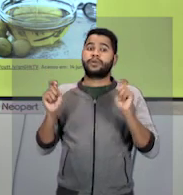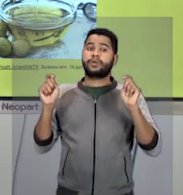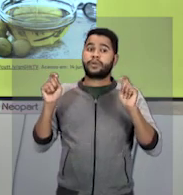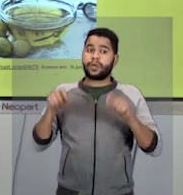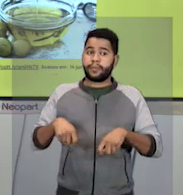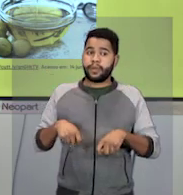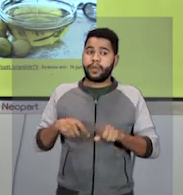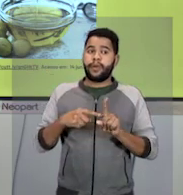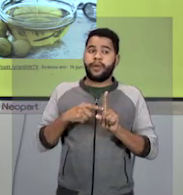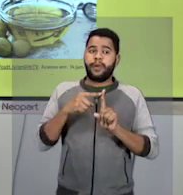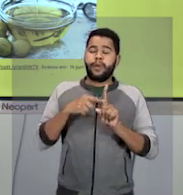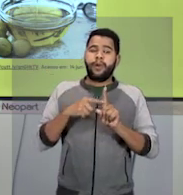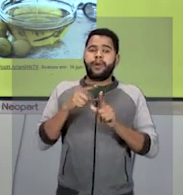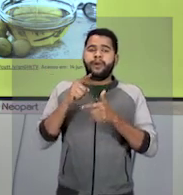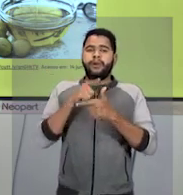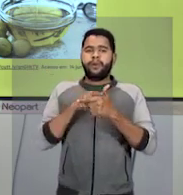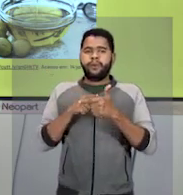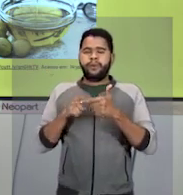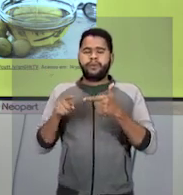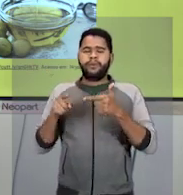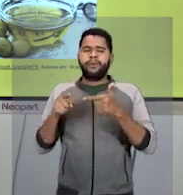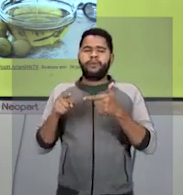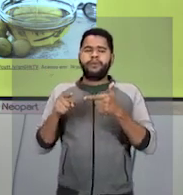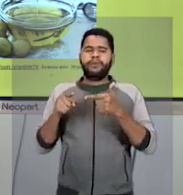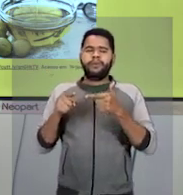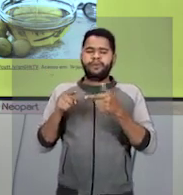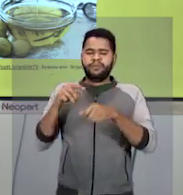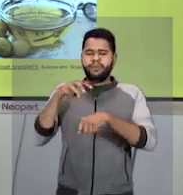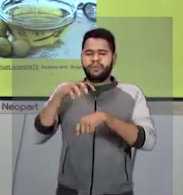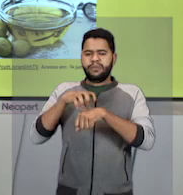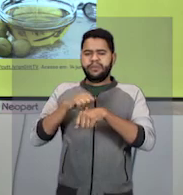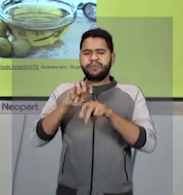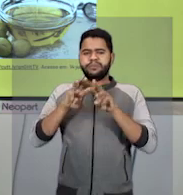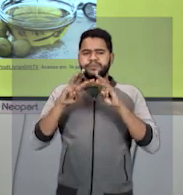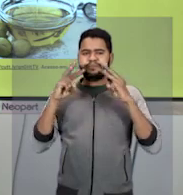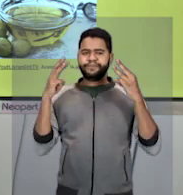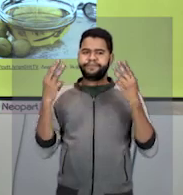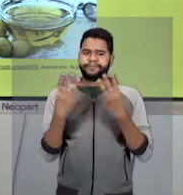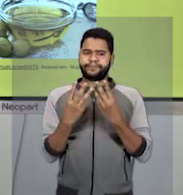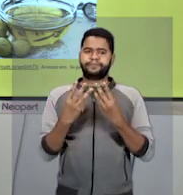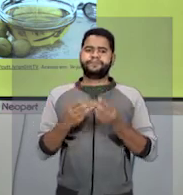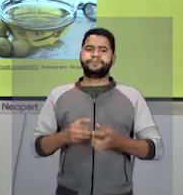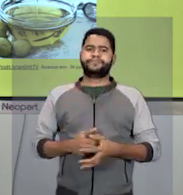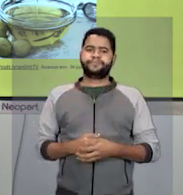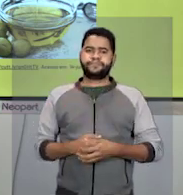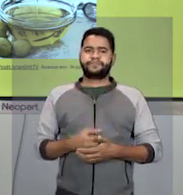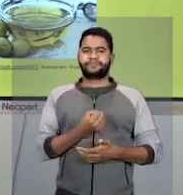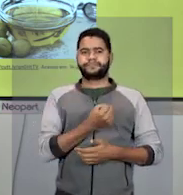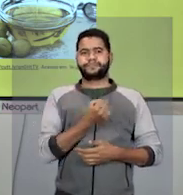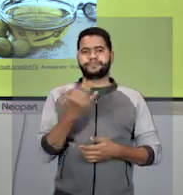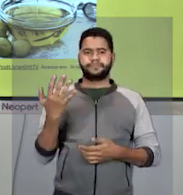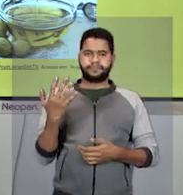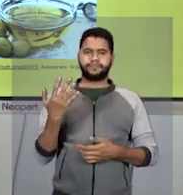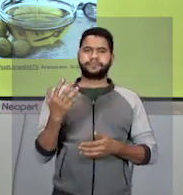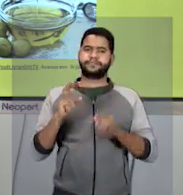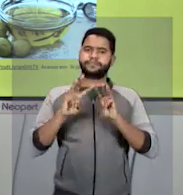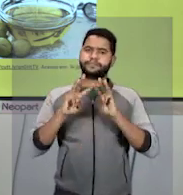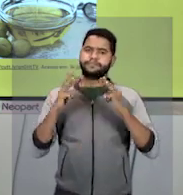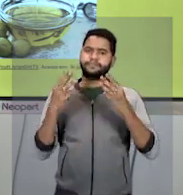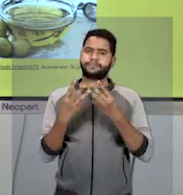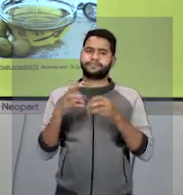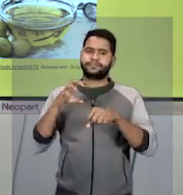capacidade térmica dividido pela massa da substância, a quantidade de massa